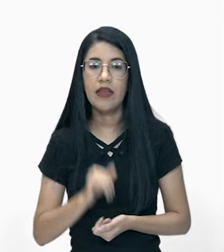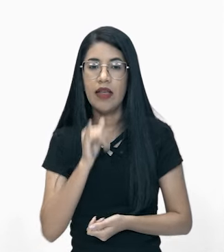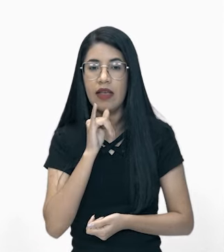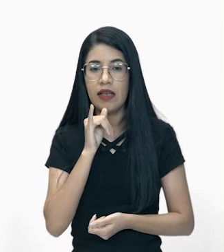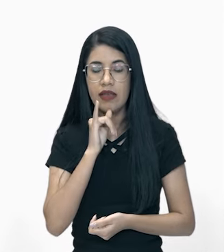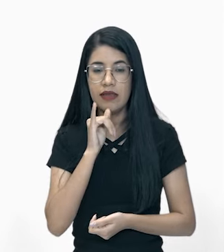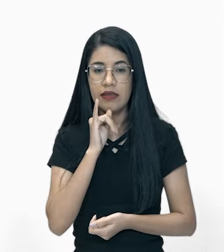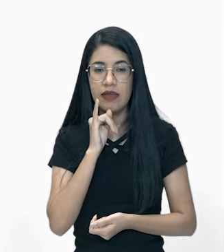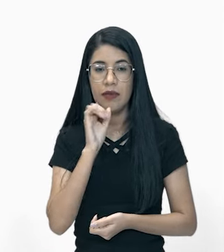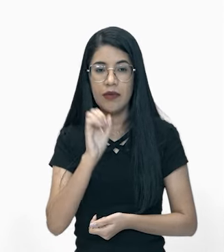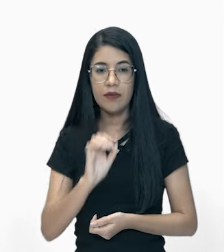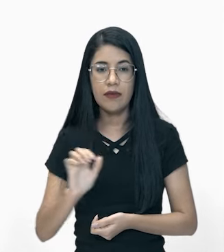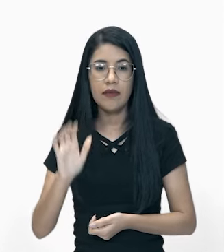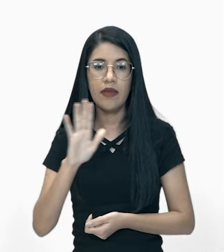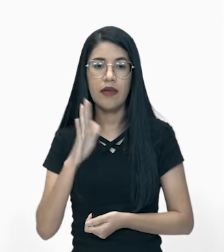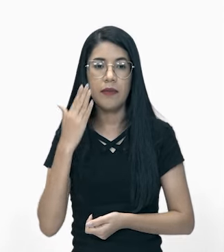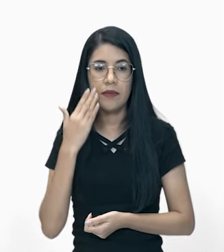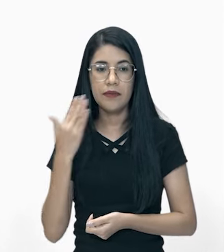observa aqui,